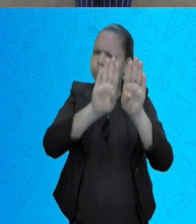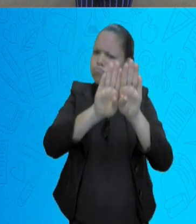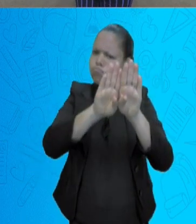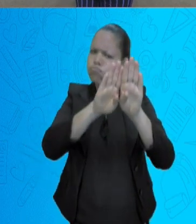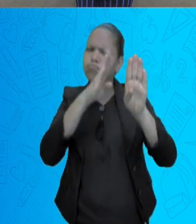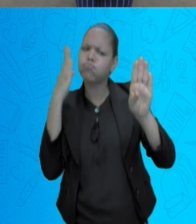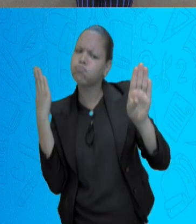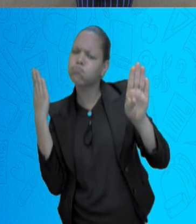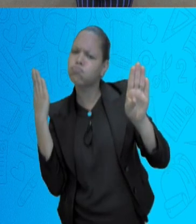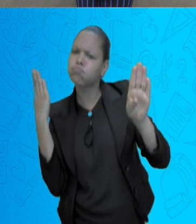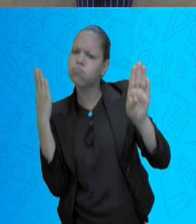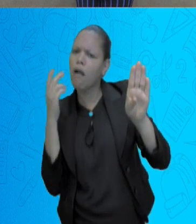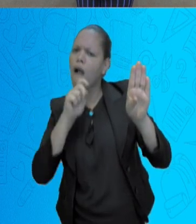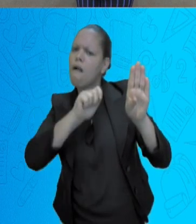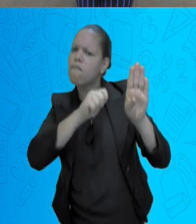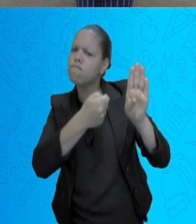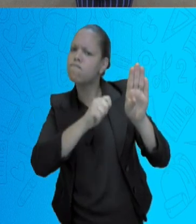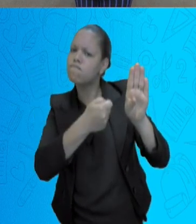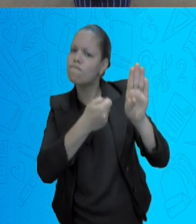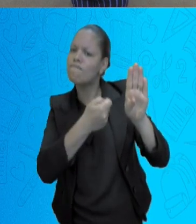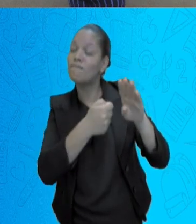CH.